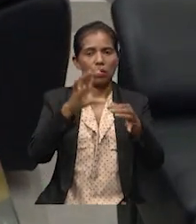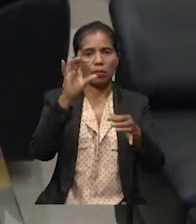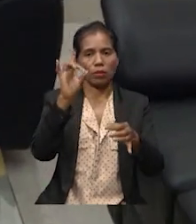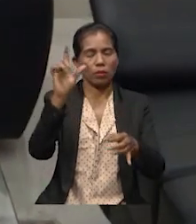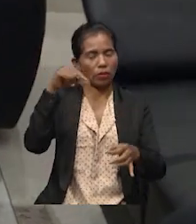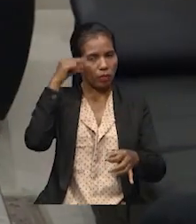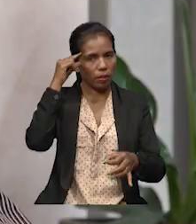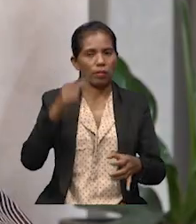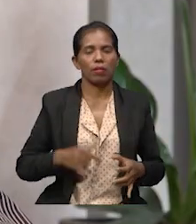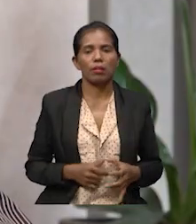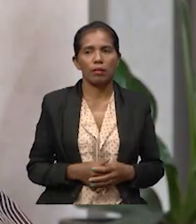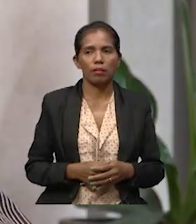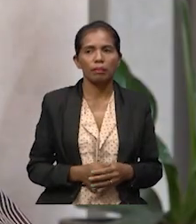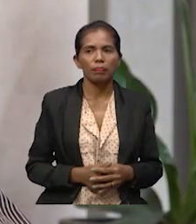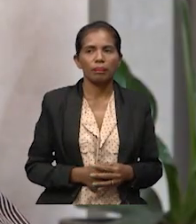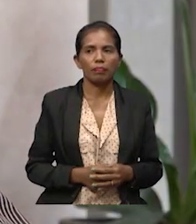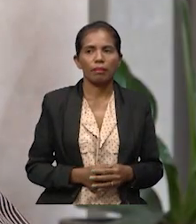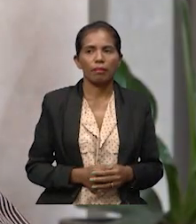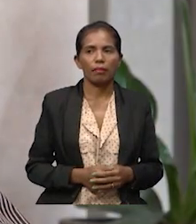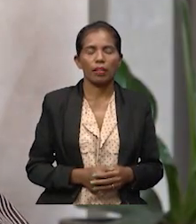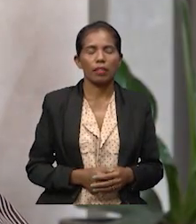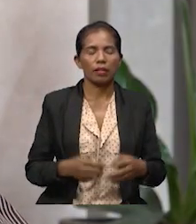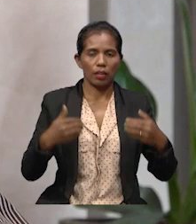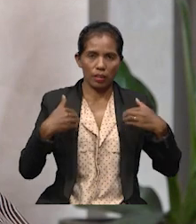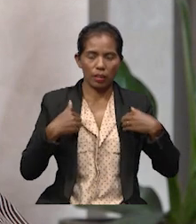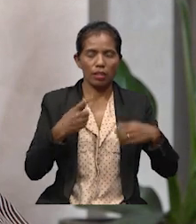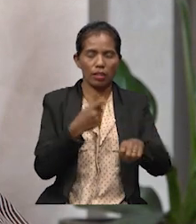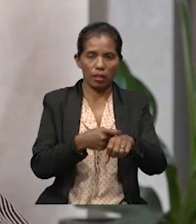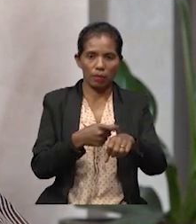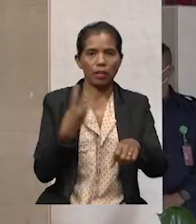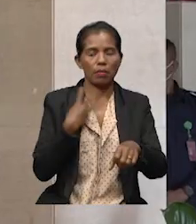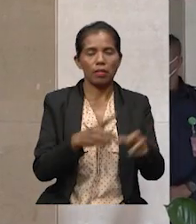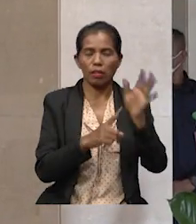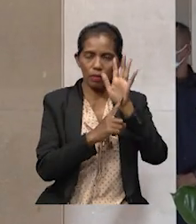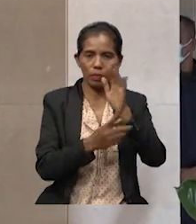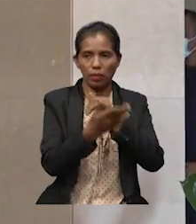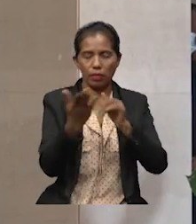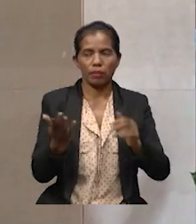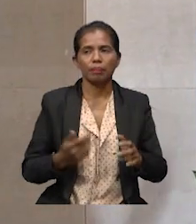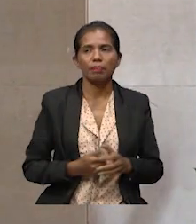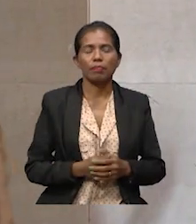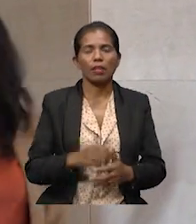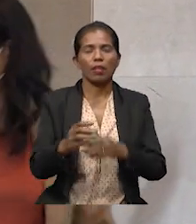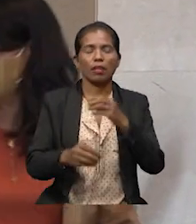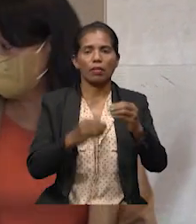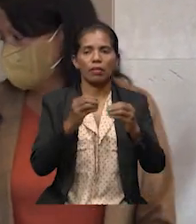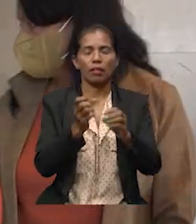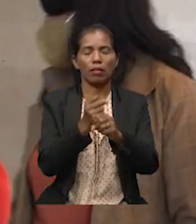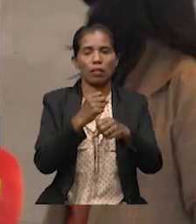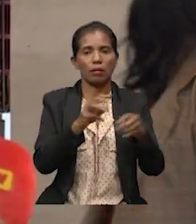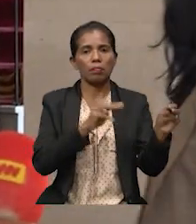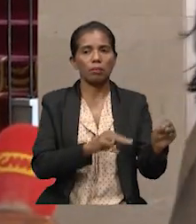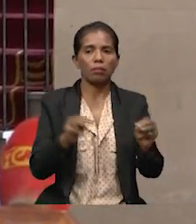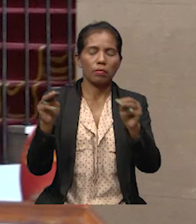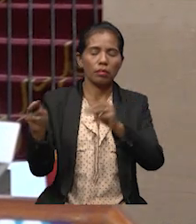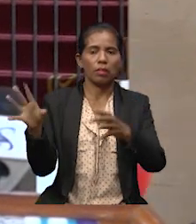Se ia, mas todo tempo, ita pode ser se atena, se for atena, vai ita pode ser. Além de ne, com a bajada remuneração para